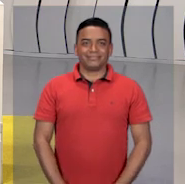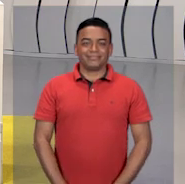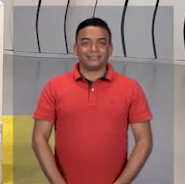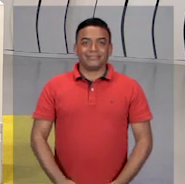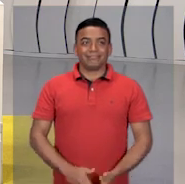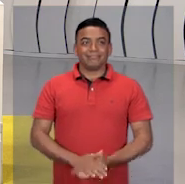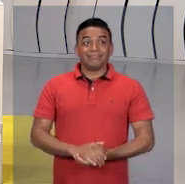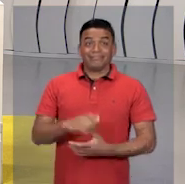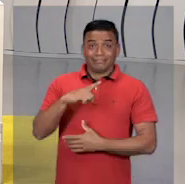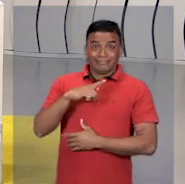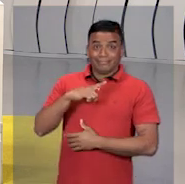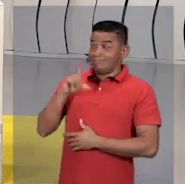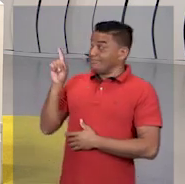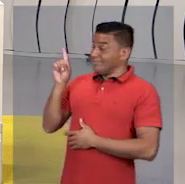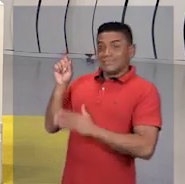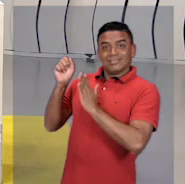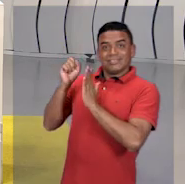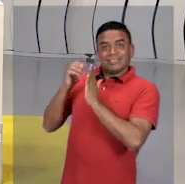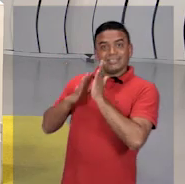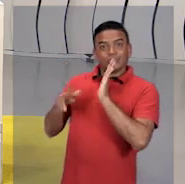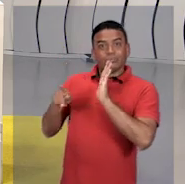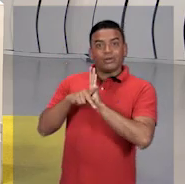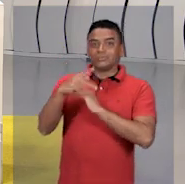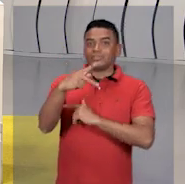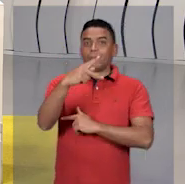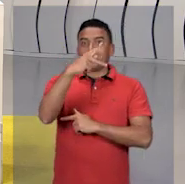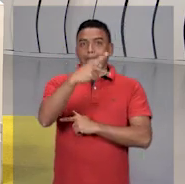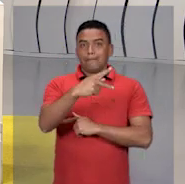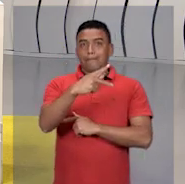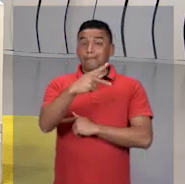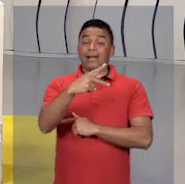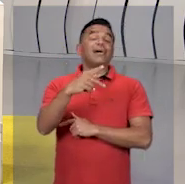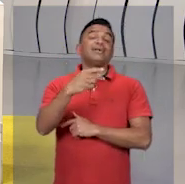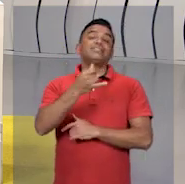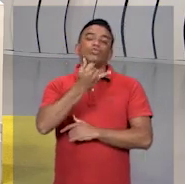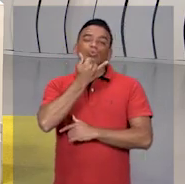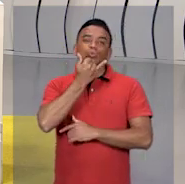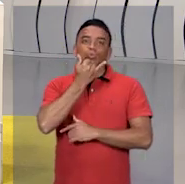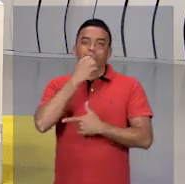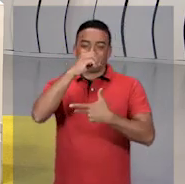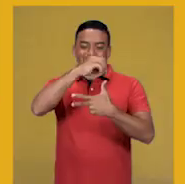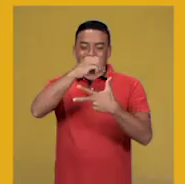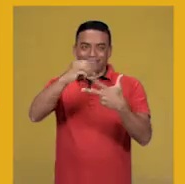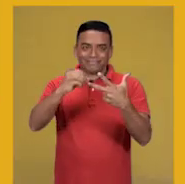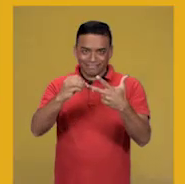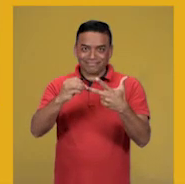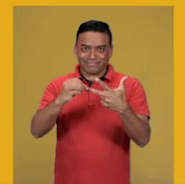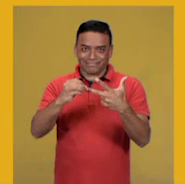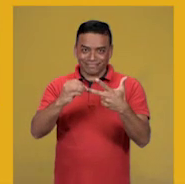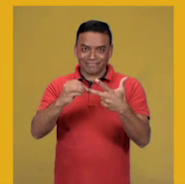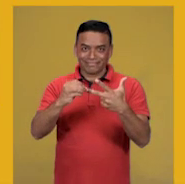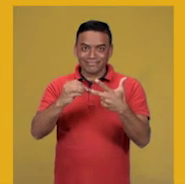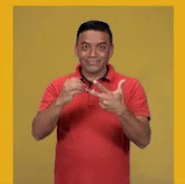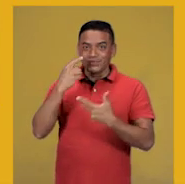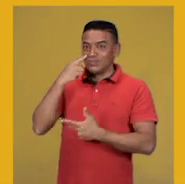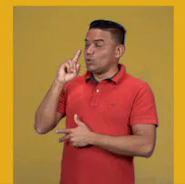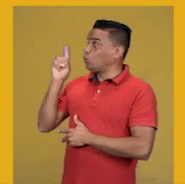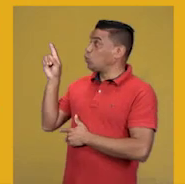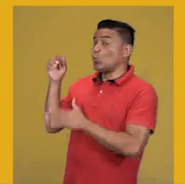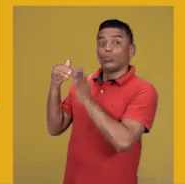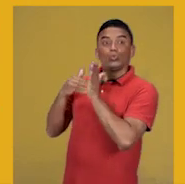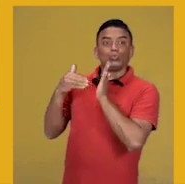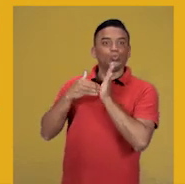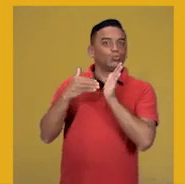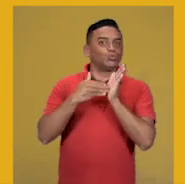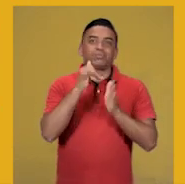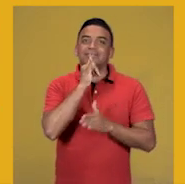Aqui nós temos também um exercício que caiu no PET, no Enem, no caso. Então vamos para ele como último exemplo